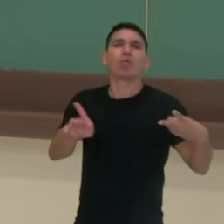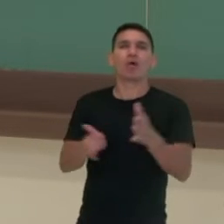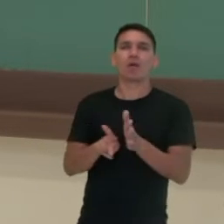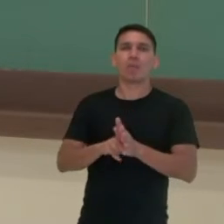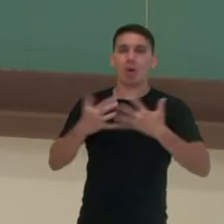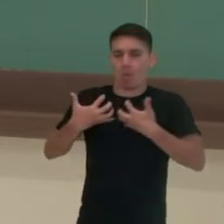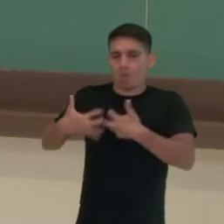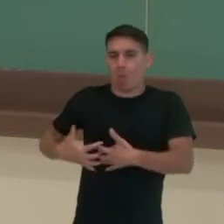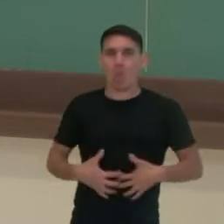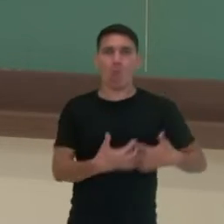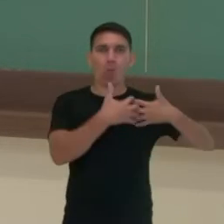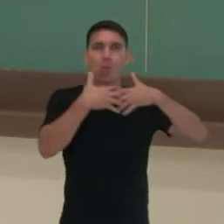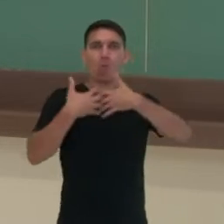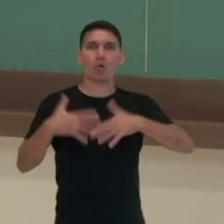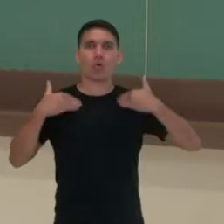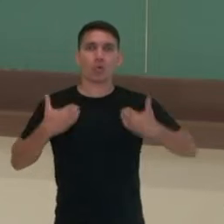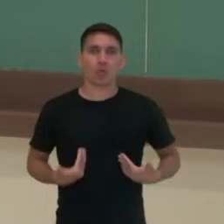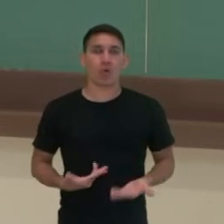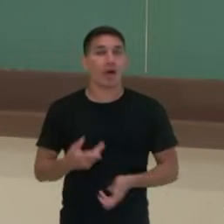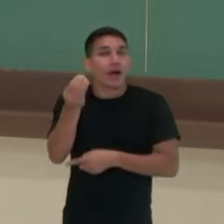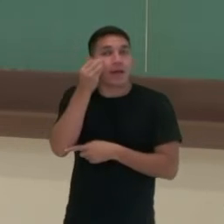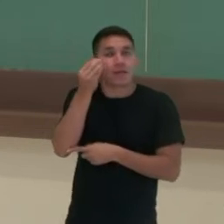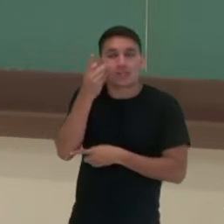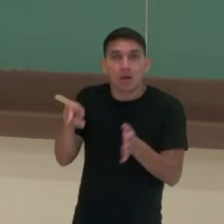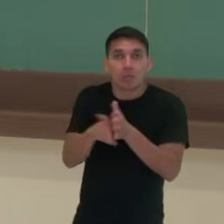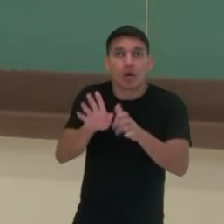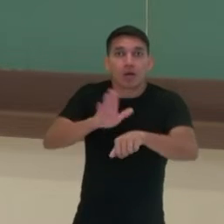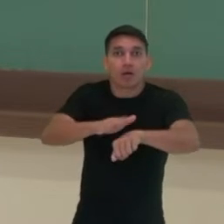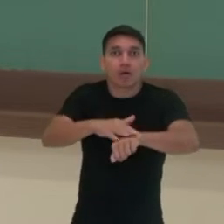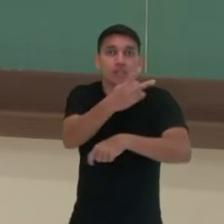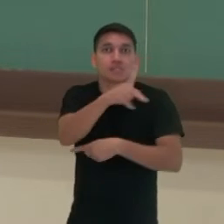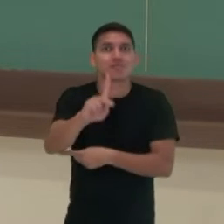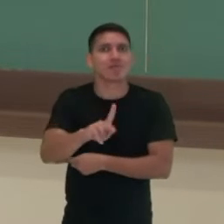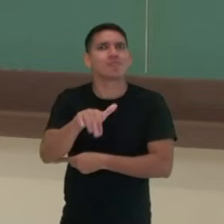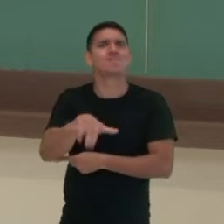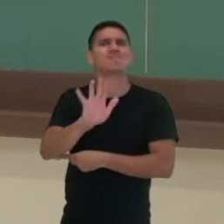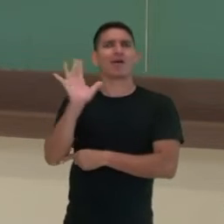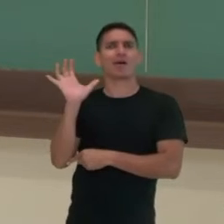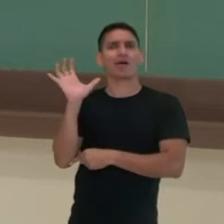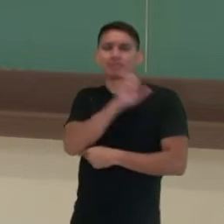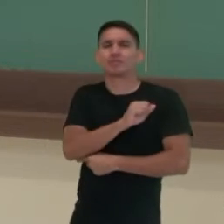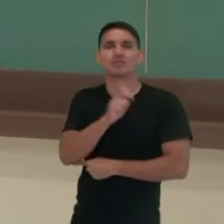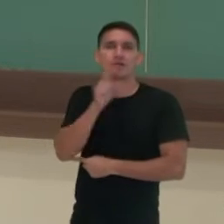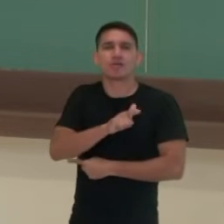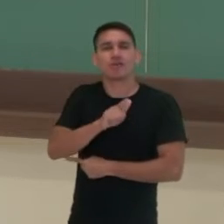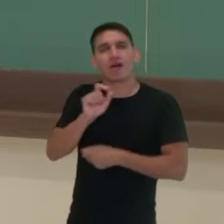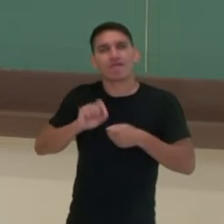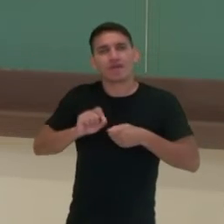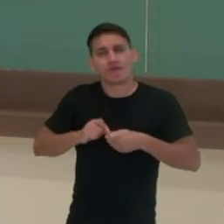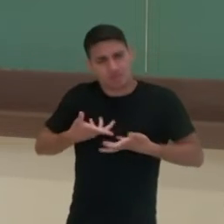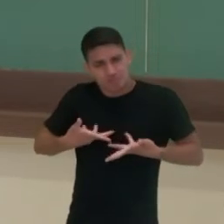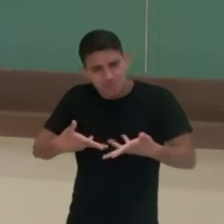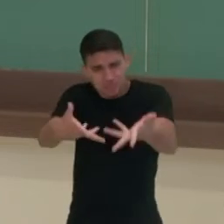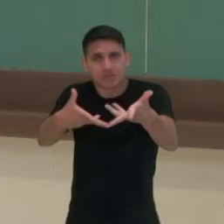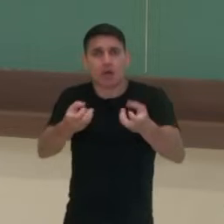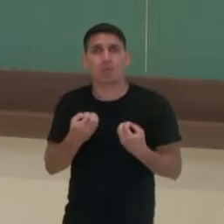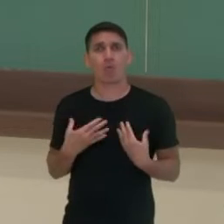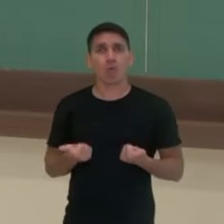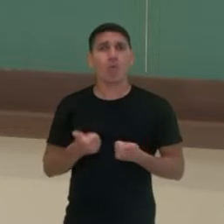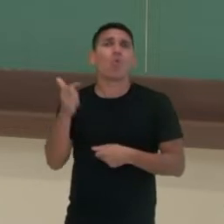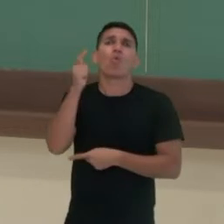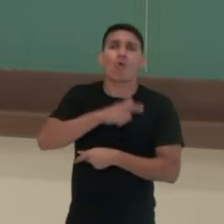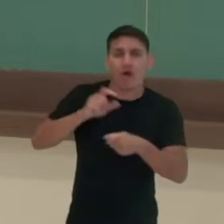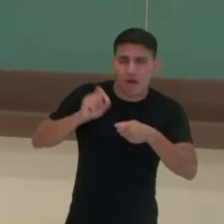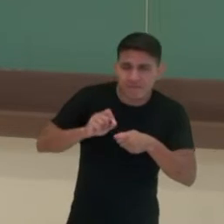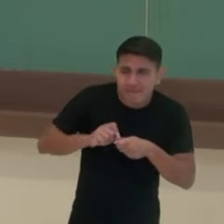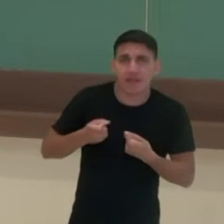do corpo, né? Mas para que você seja uma pessoa mais funcional, que você consiga fazer as coisas básicas,